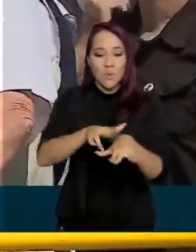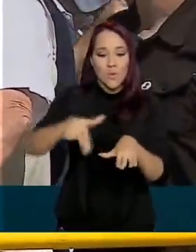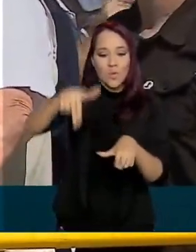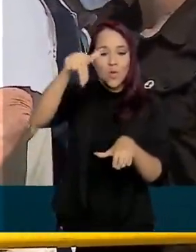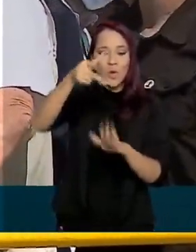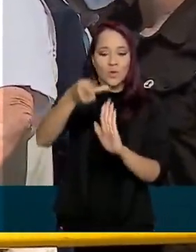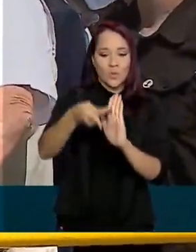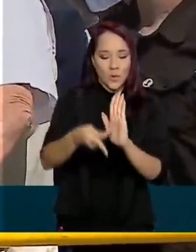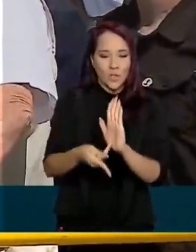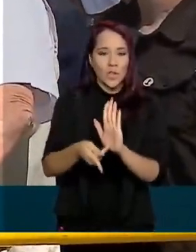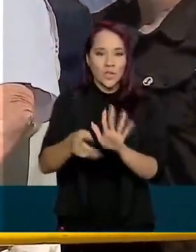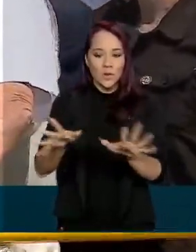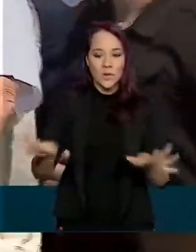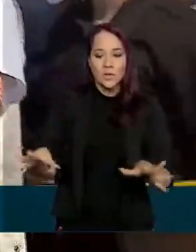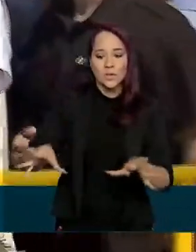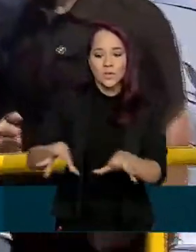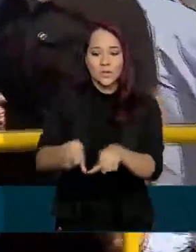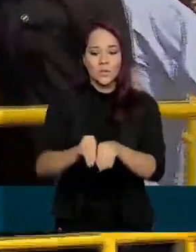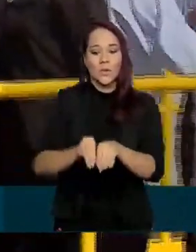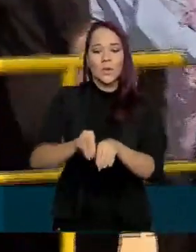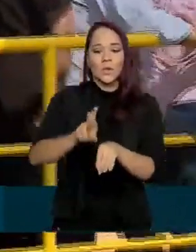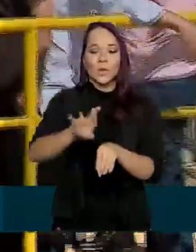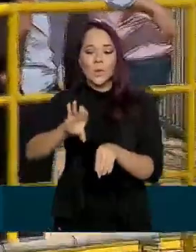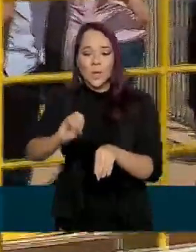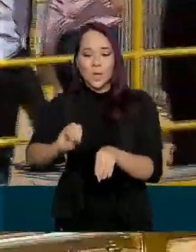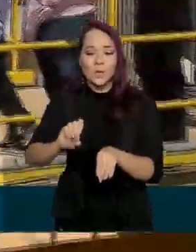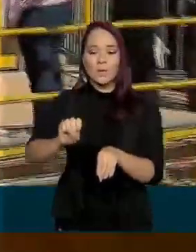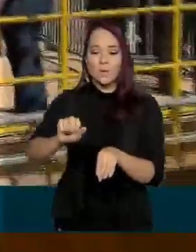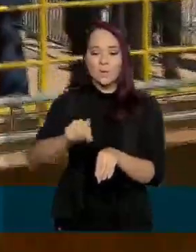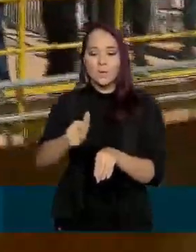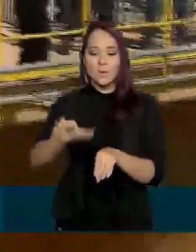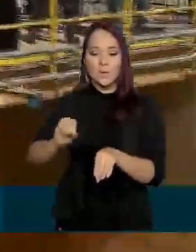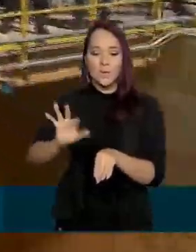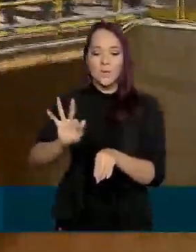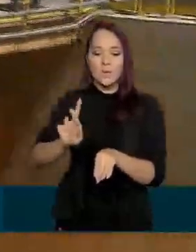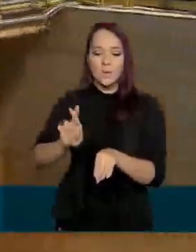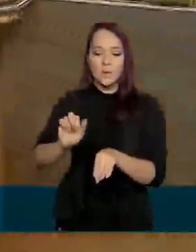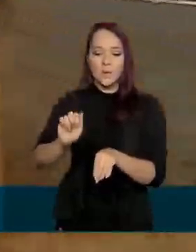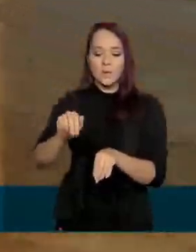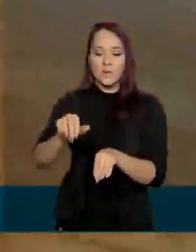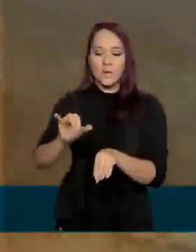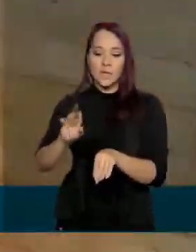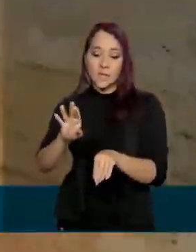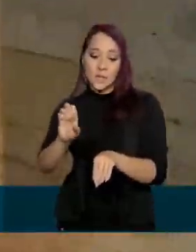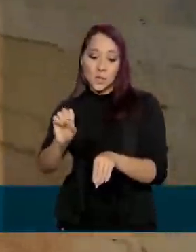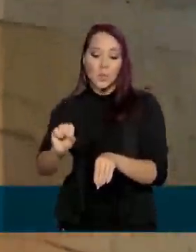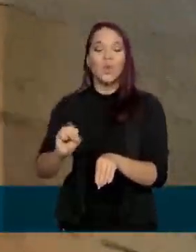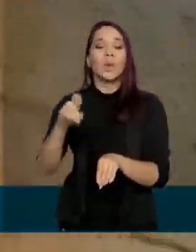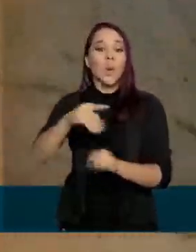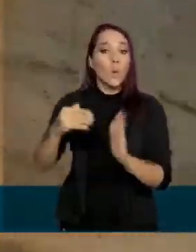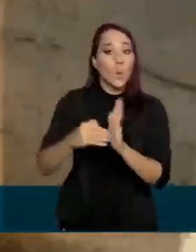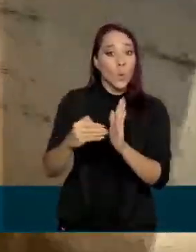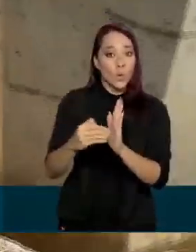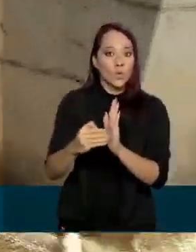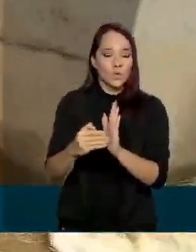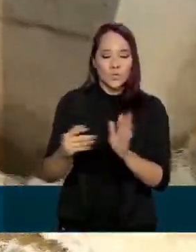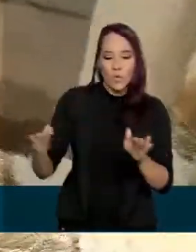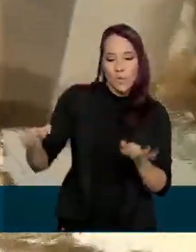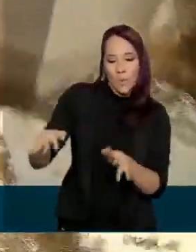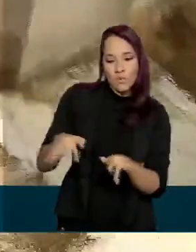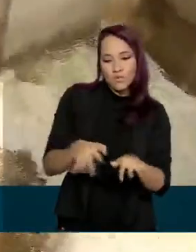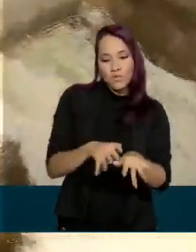norte do projeto de integração do rio são francisco essa que a última etapa do eixo norte